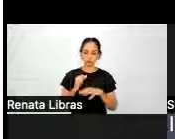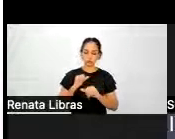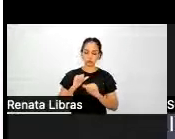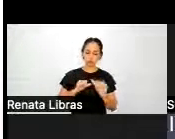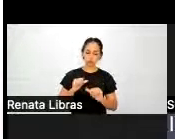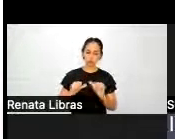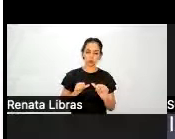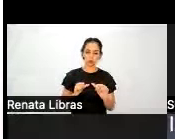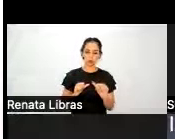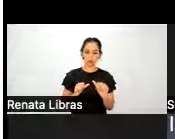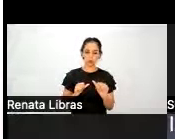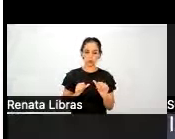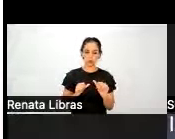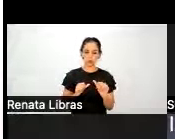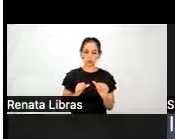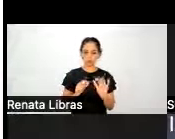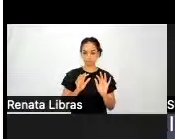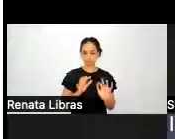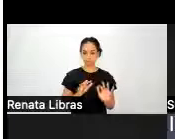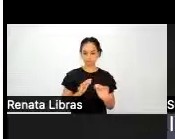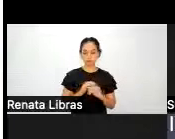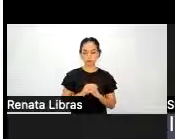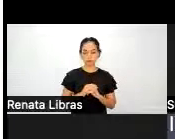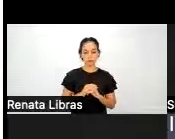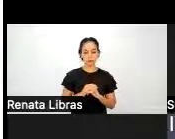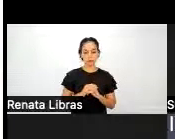transformações dessa forma, né, por meio